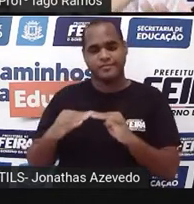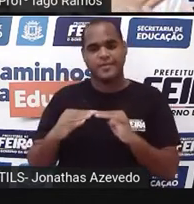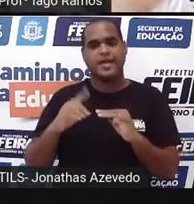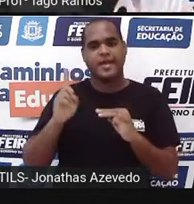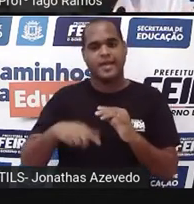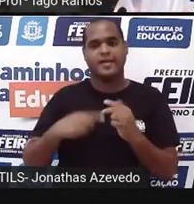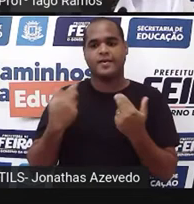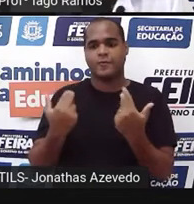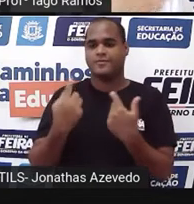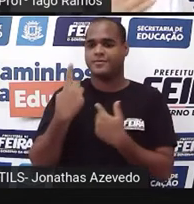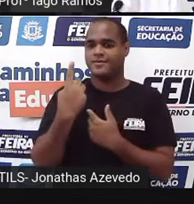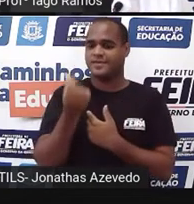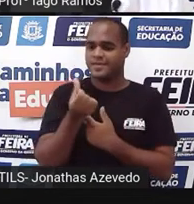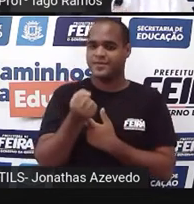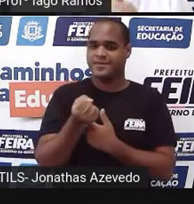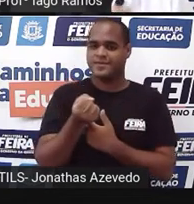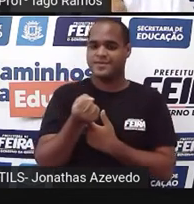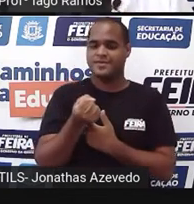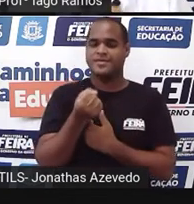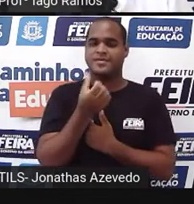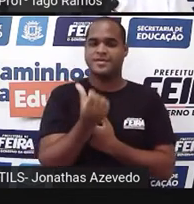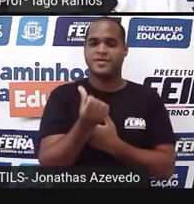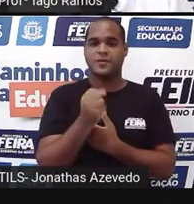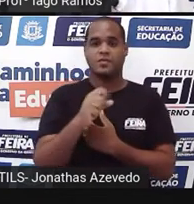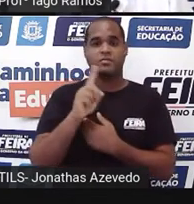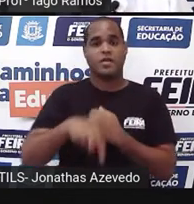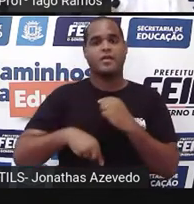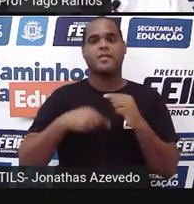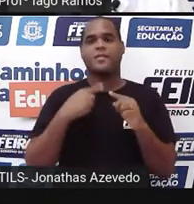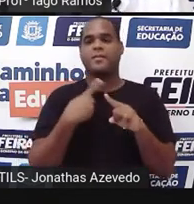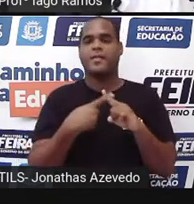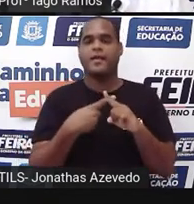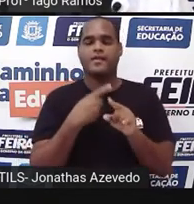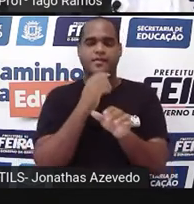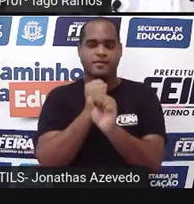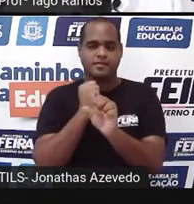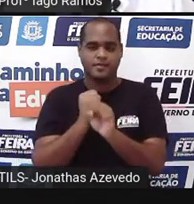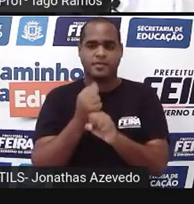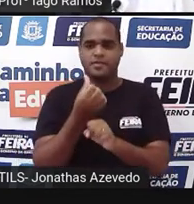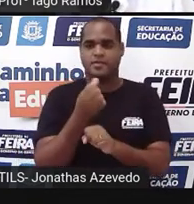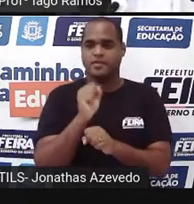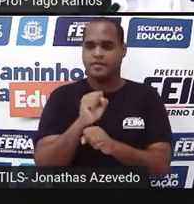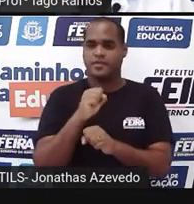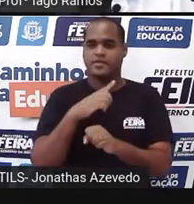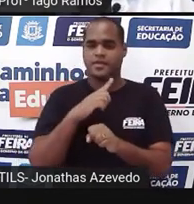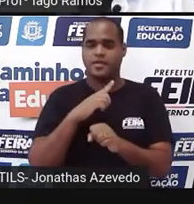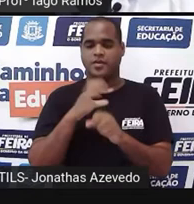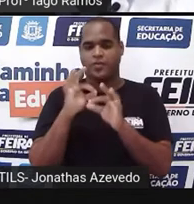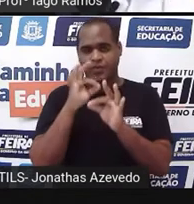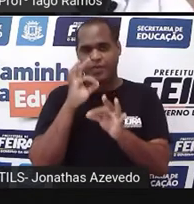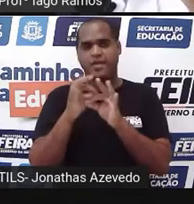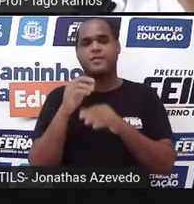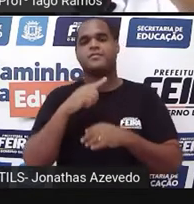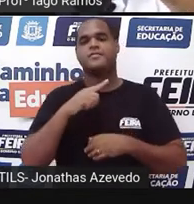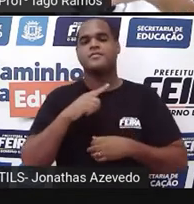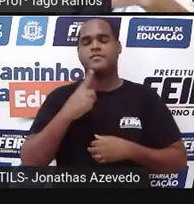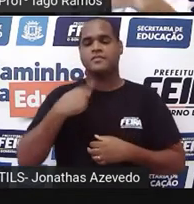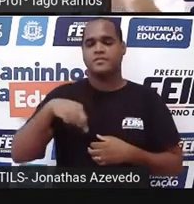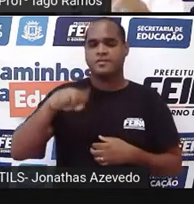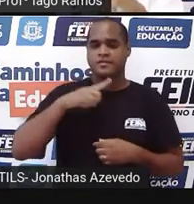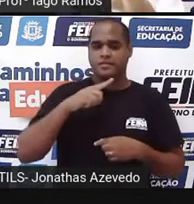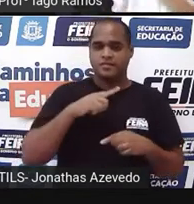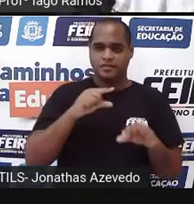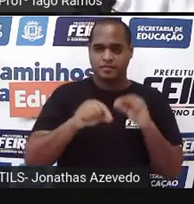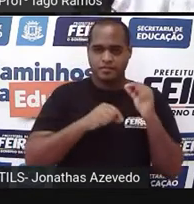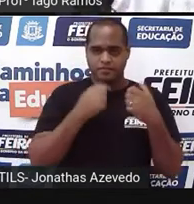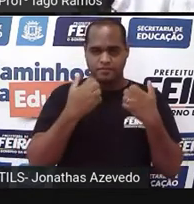ser igual a 68 porque no total tem que dar 68 Canudos então a gente fez